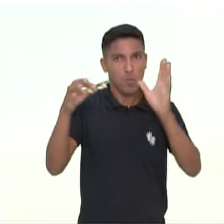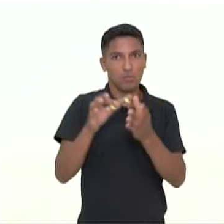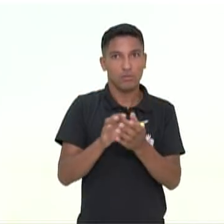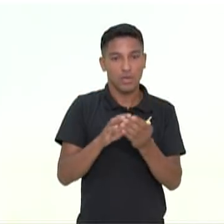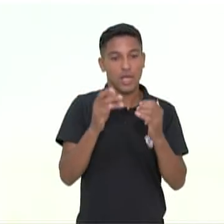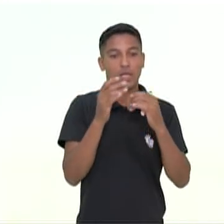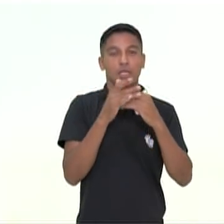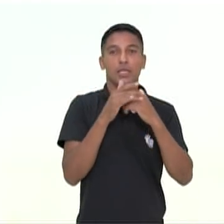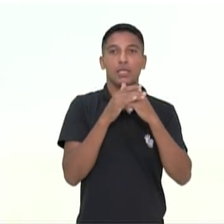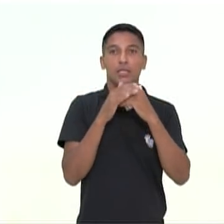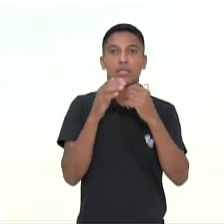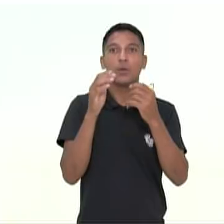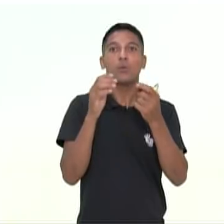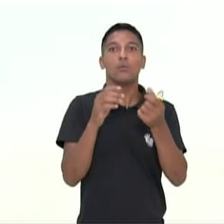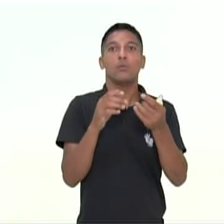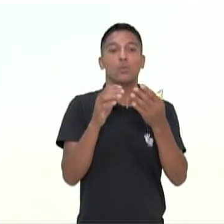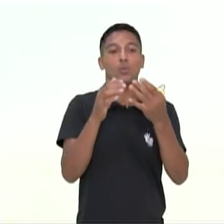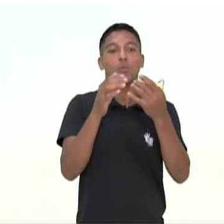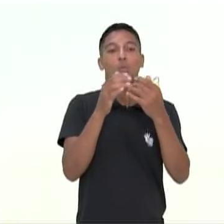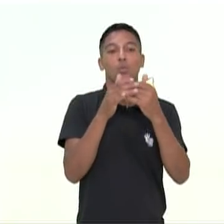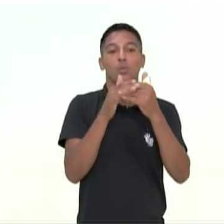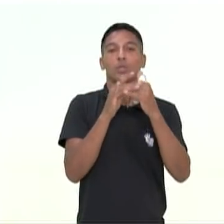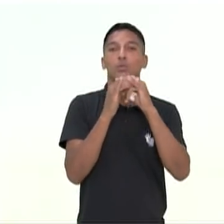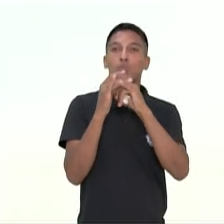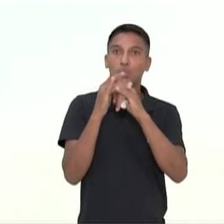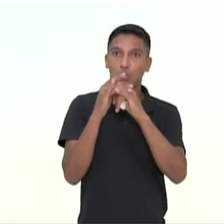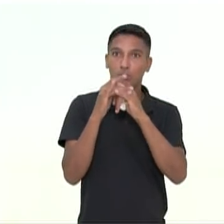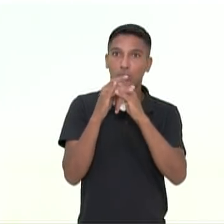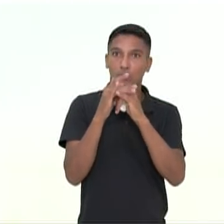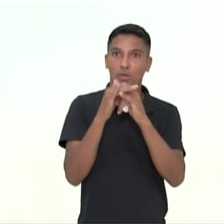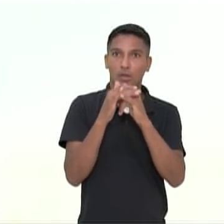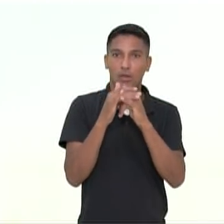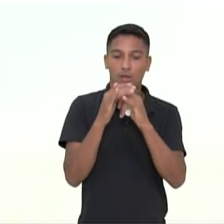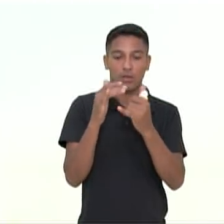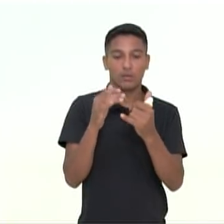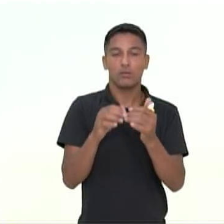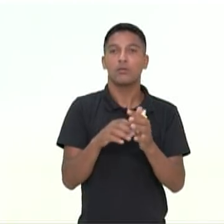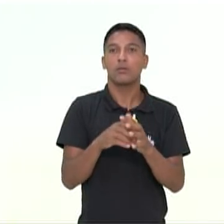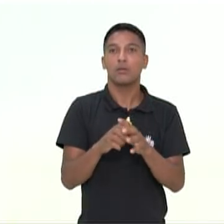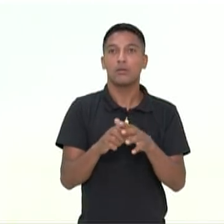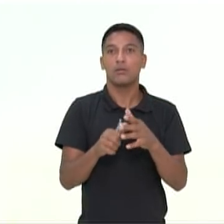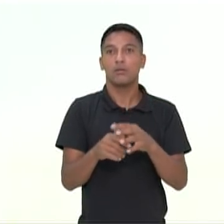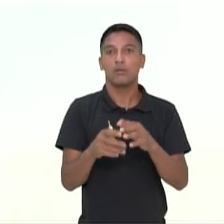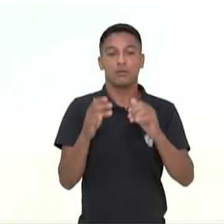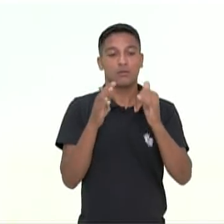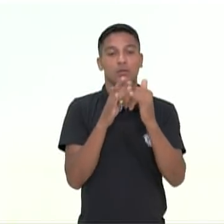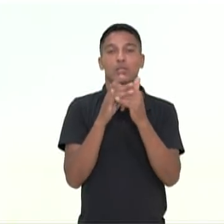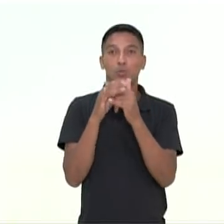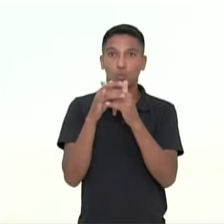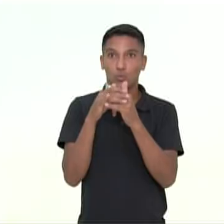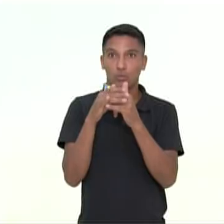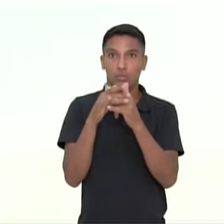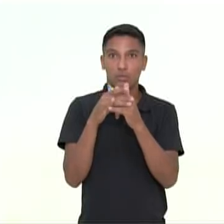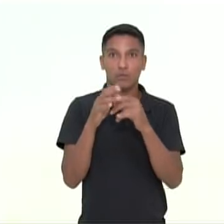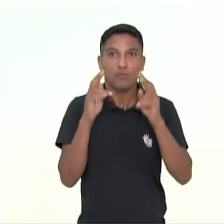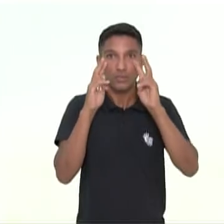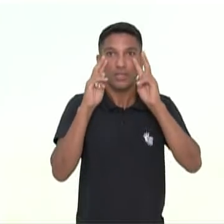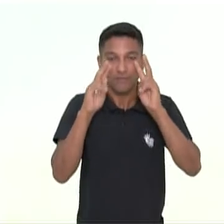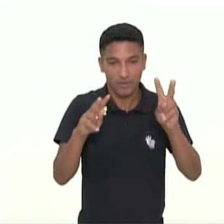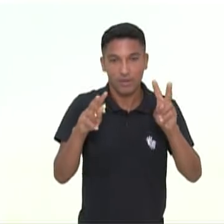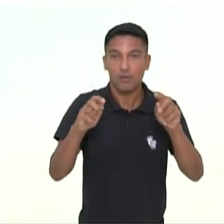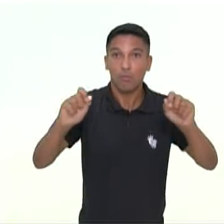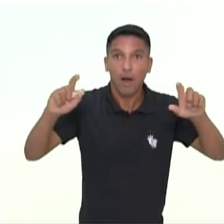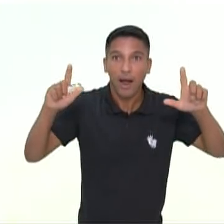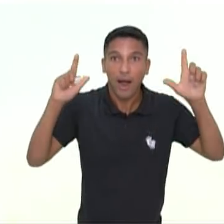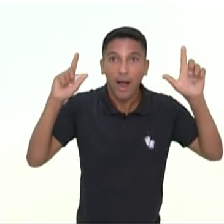dessas modalidades, mas aqui tem um vídeo que mostra todas as modalidades praticadas no X Game com o equipamento